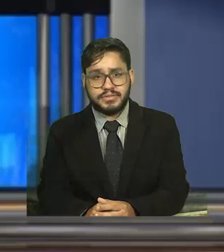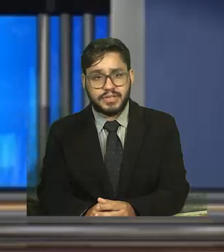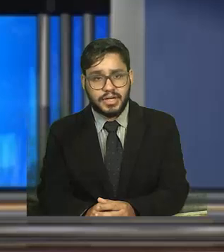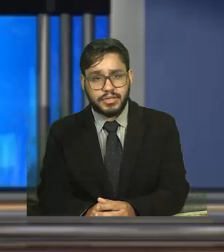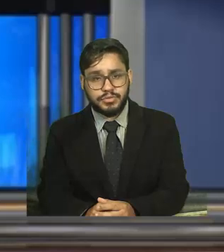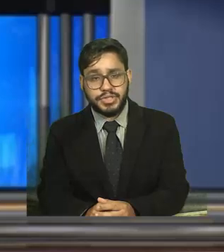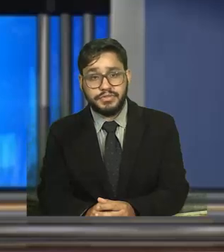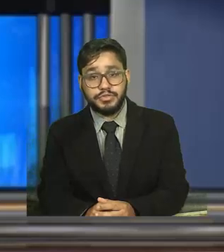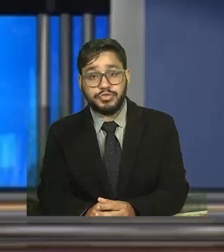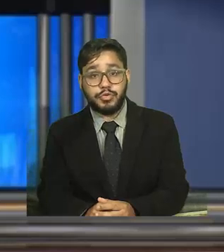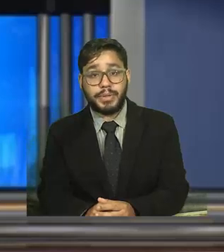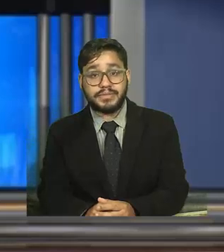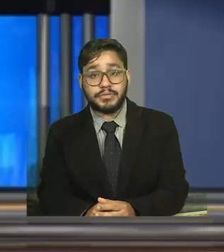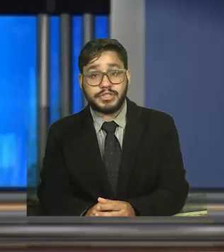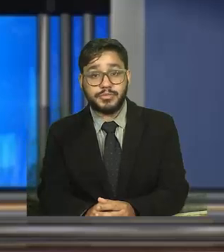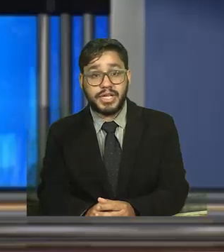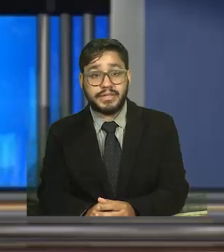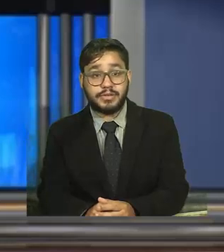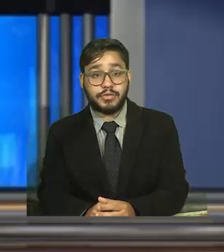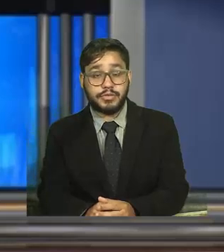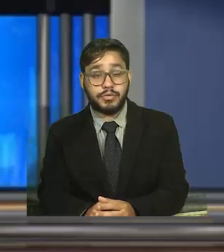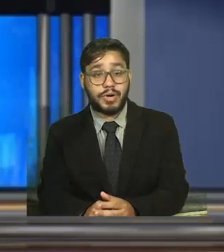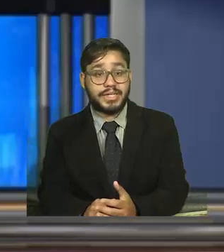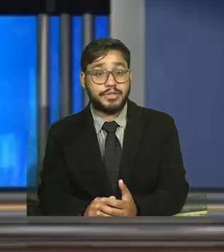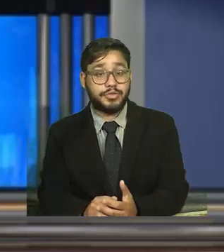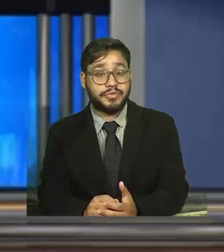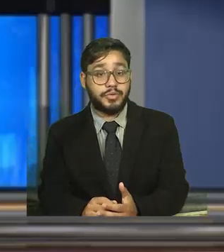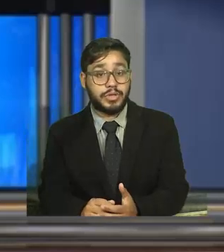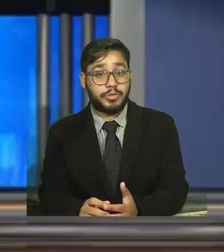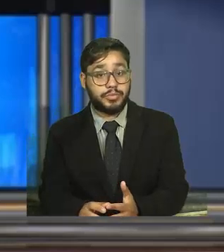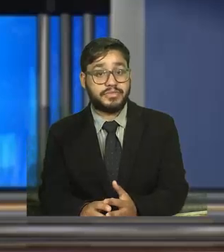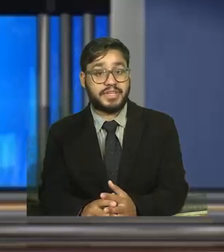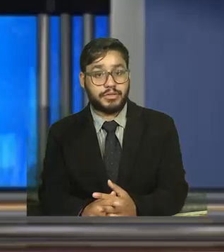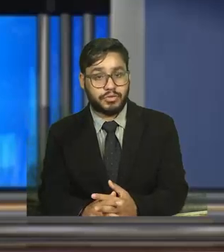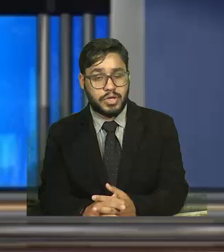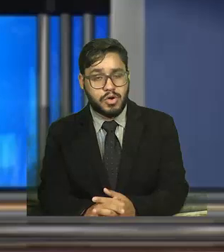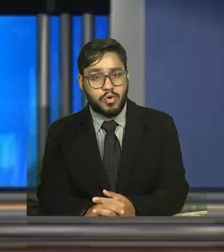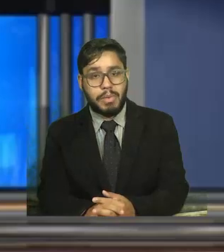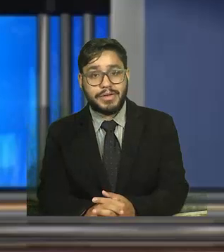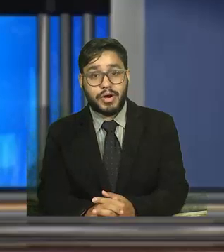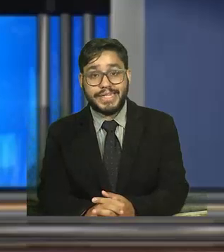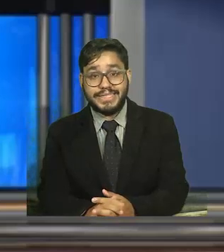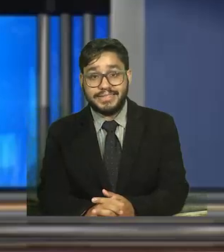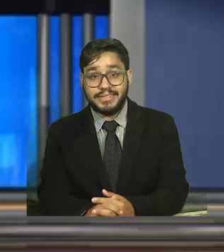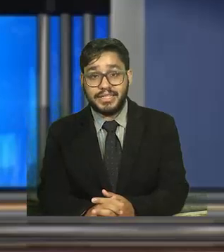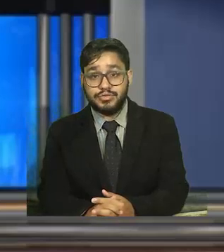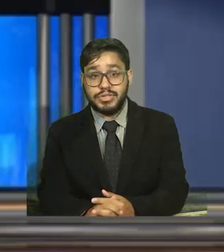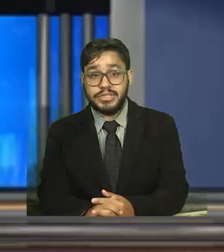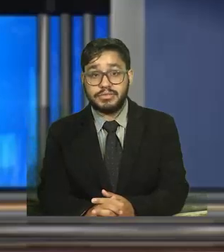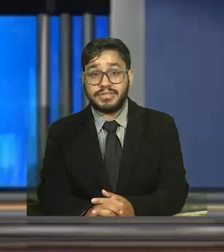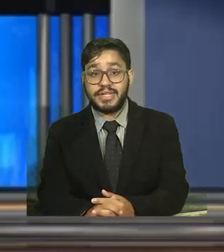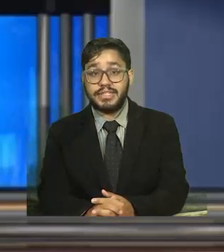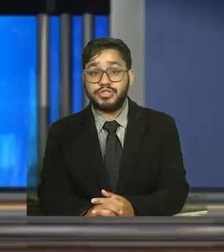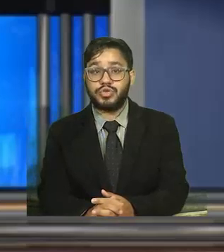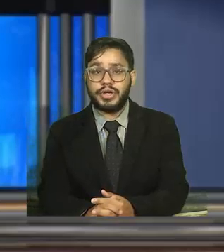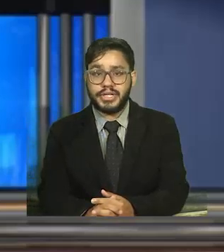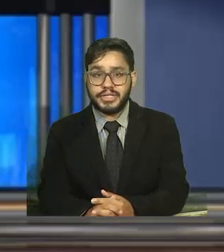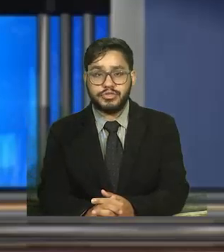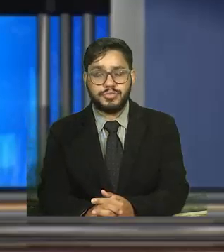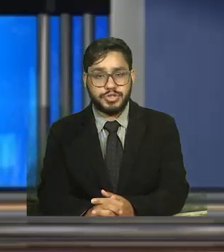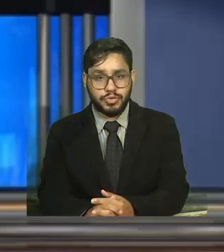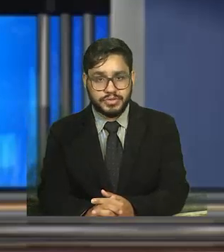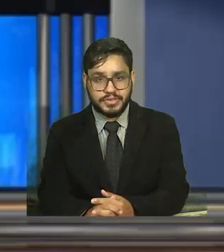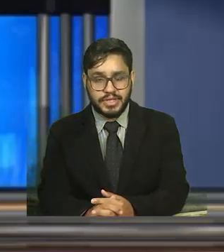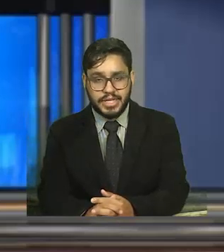que, nesse ano, o nível de ocupação das mulheres alcançou 48,1%, o maior índice desde o início da série histórica